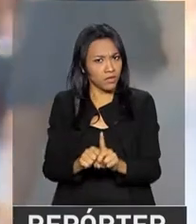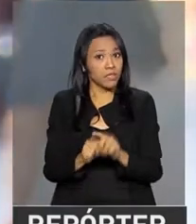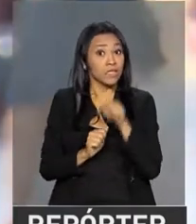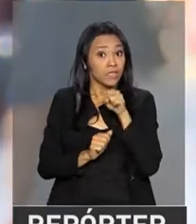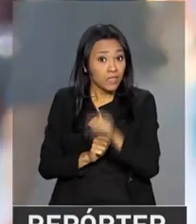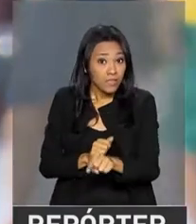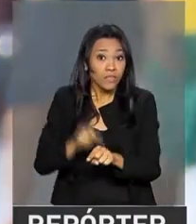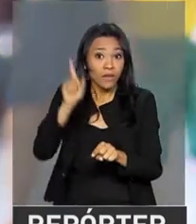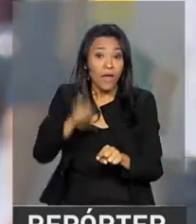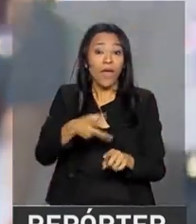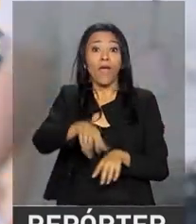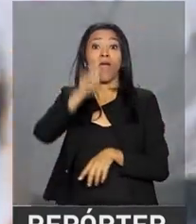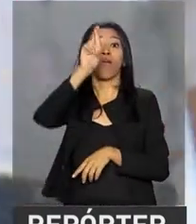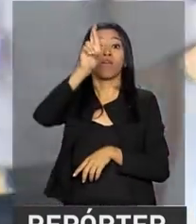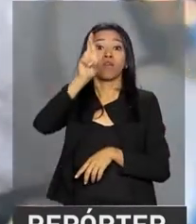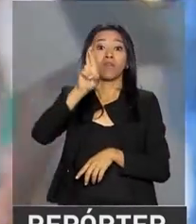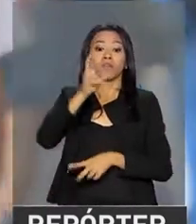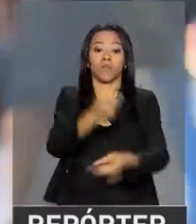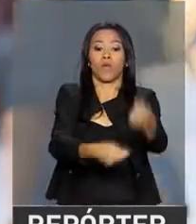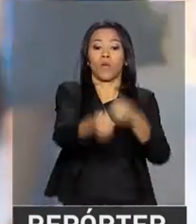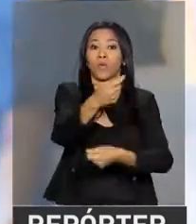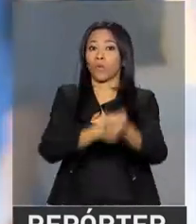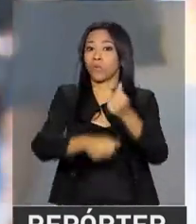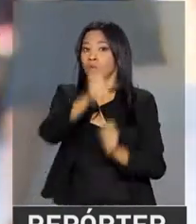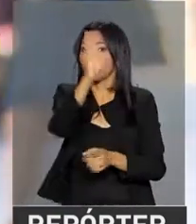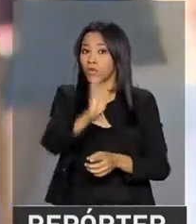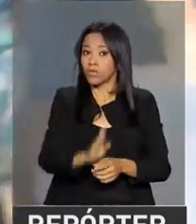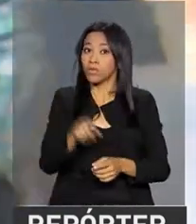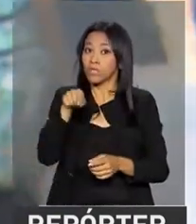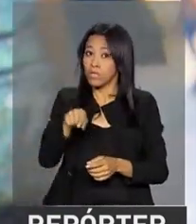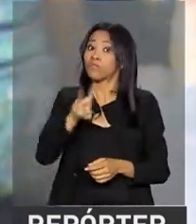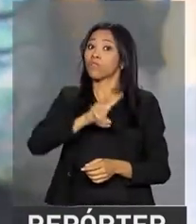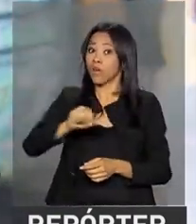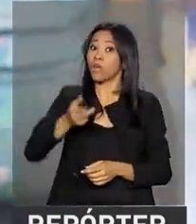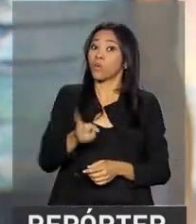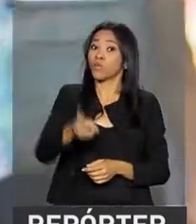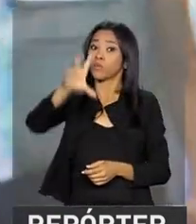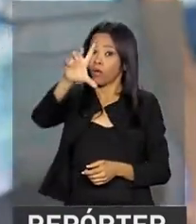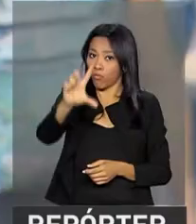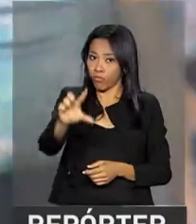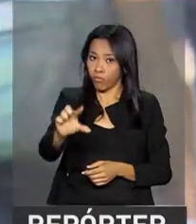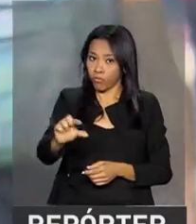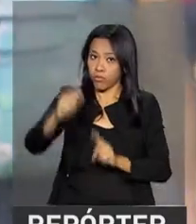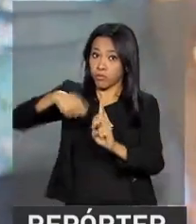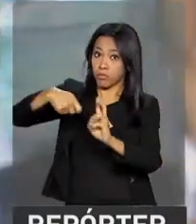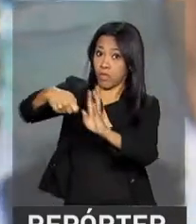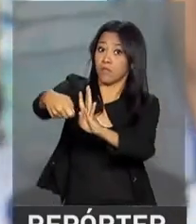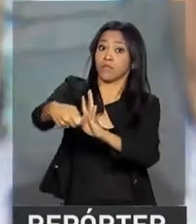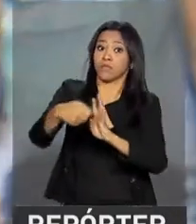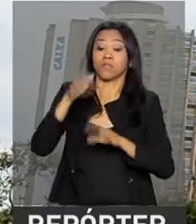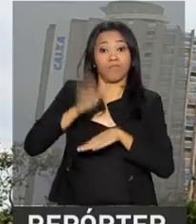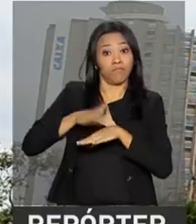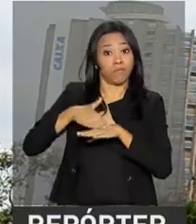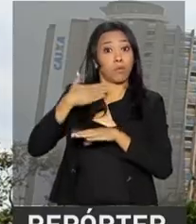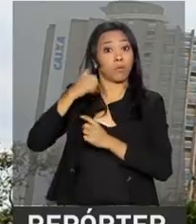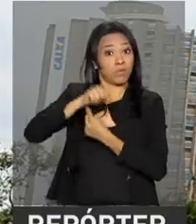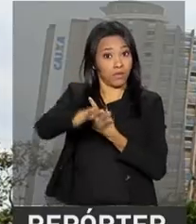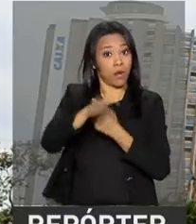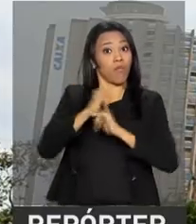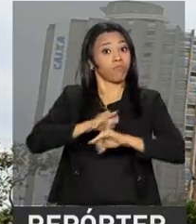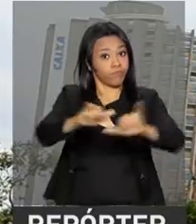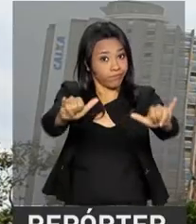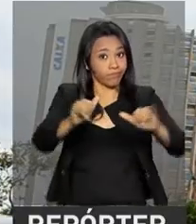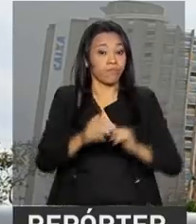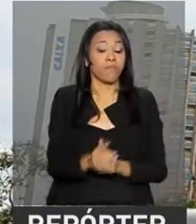para toda a economia brasileira o indicador deve seguir em queda nos próximos meses segundo o banco central a taxa vem